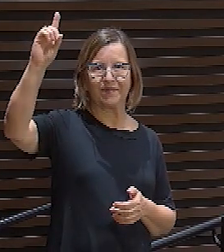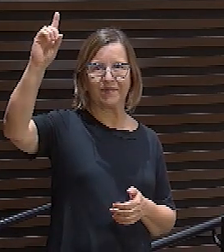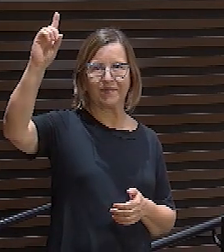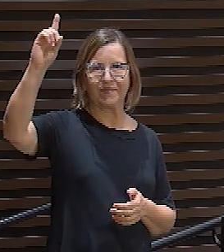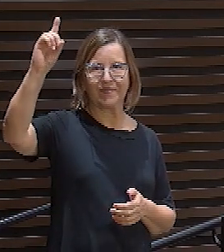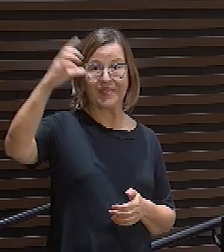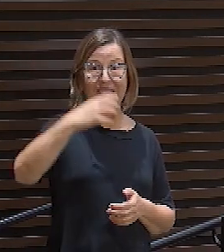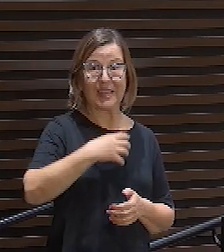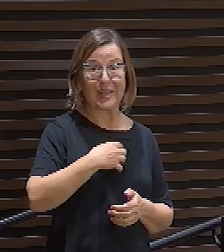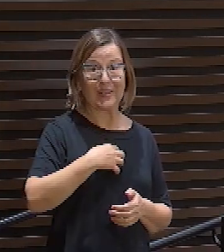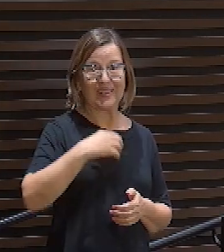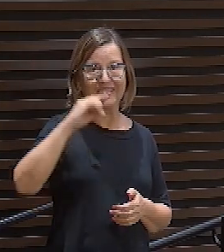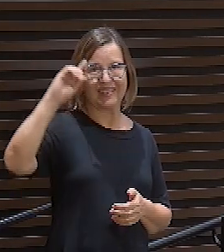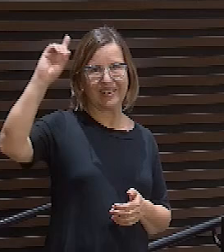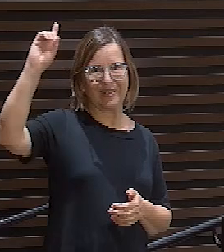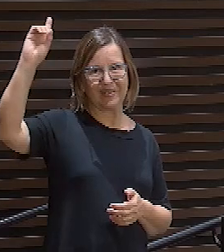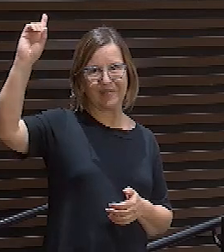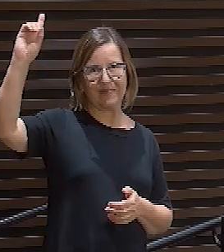natureza divina.